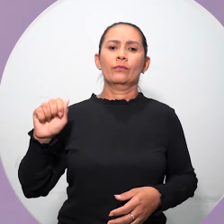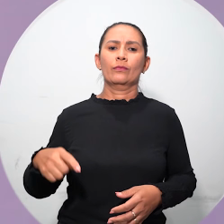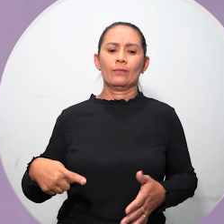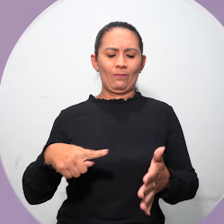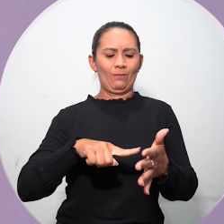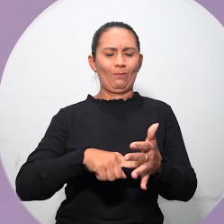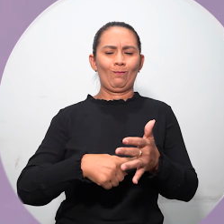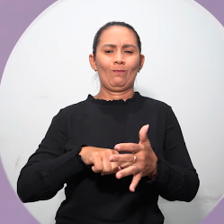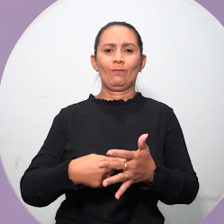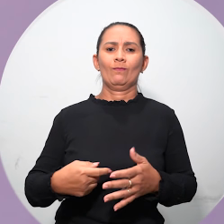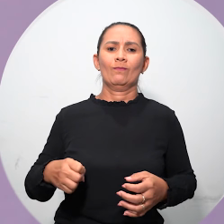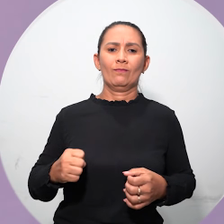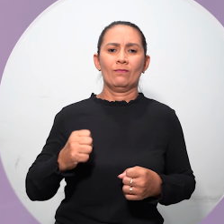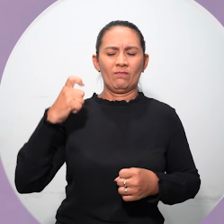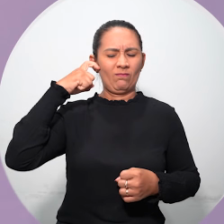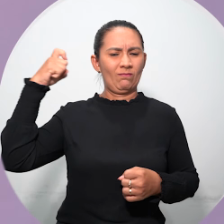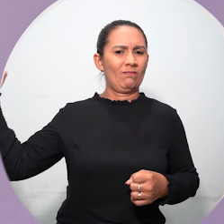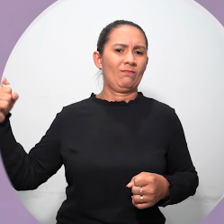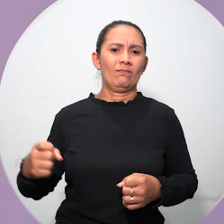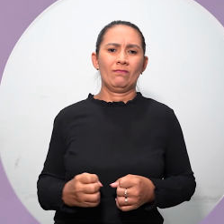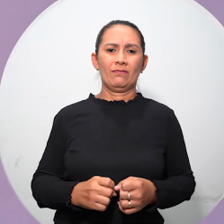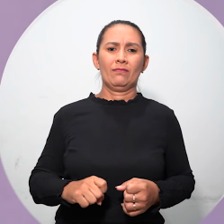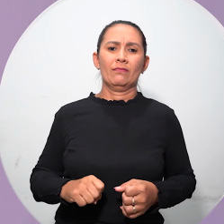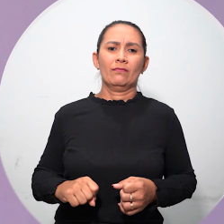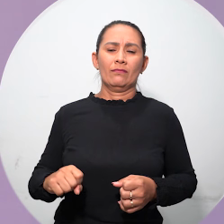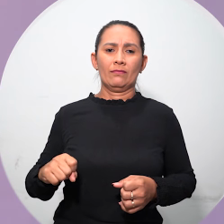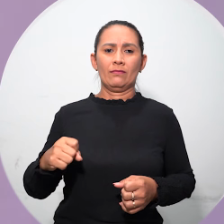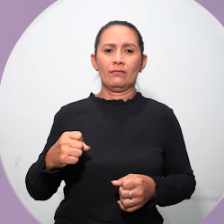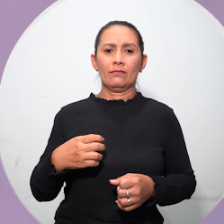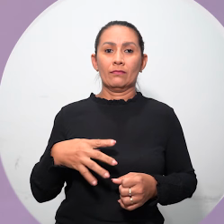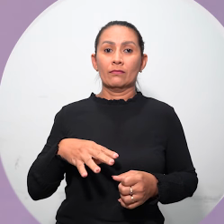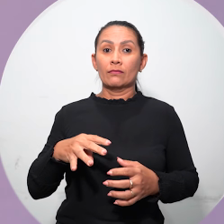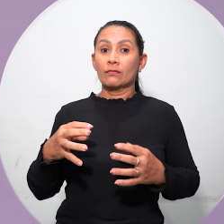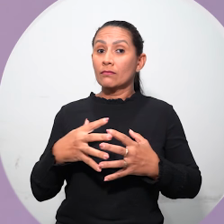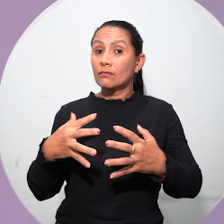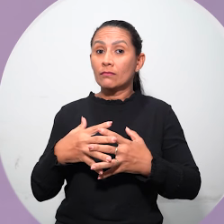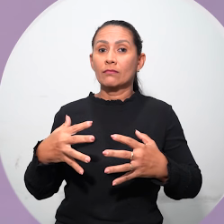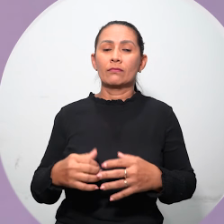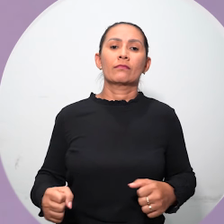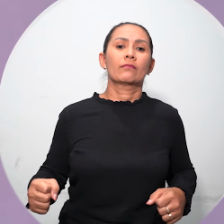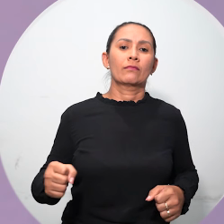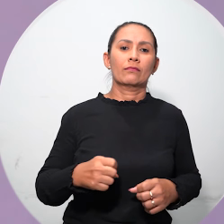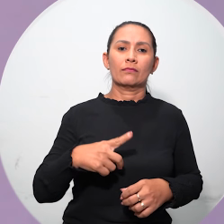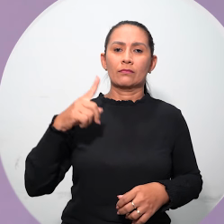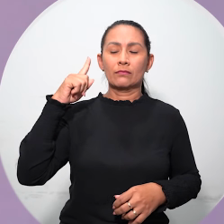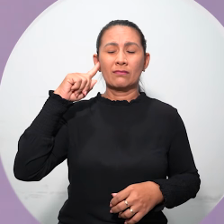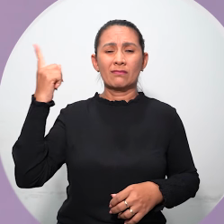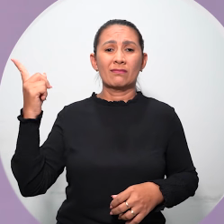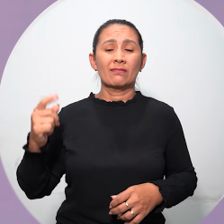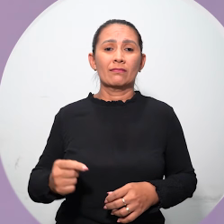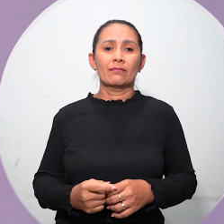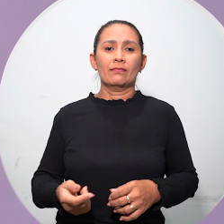quando ligava. E eu muito curiosa para assistir ele anunciar o cinema na rua, que ia ter cinema, né? Que ele, no grau de